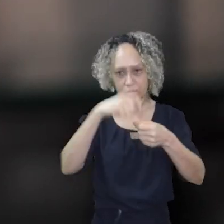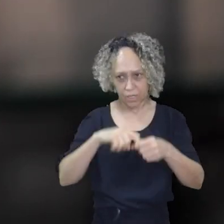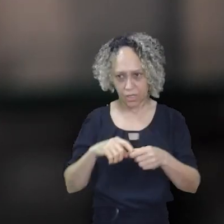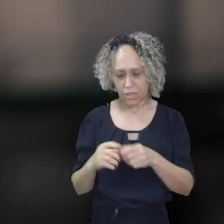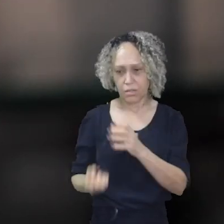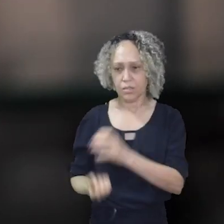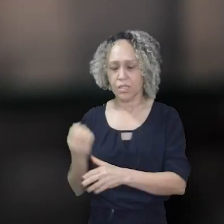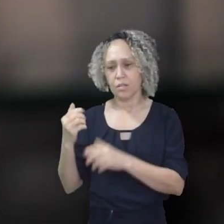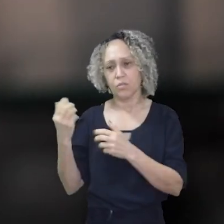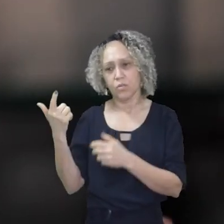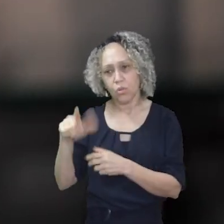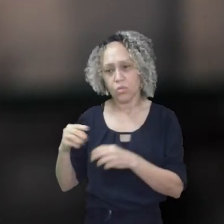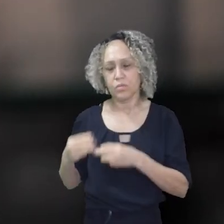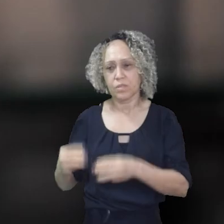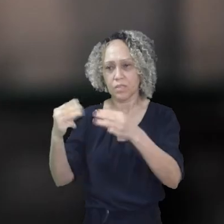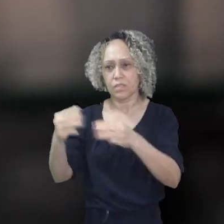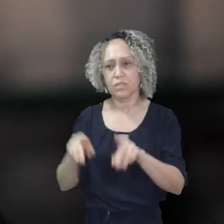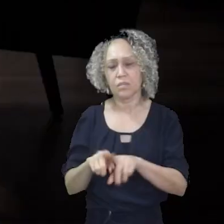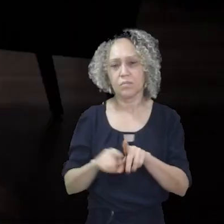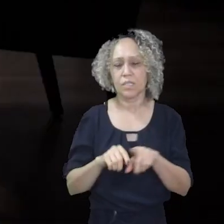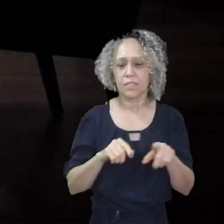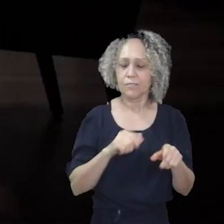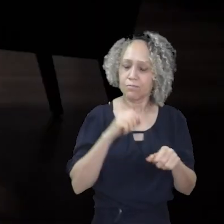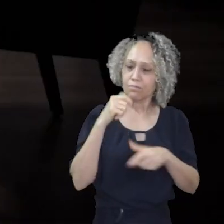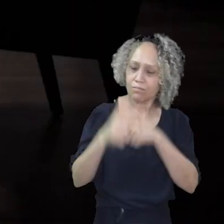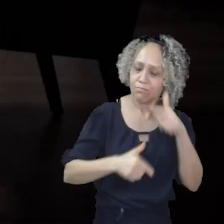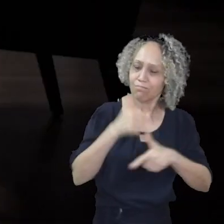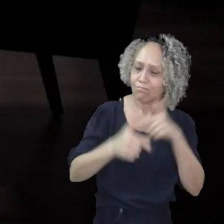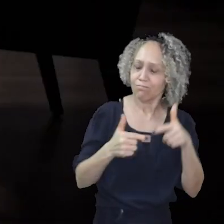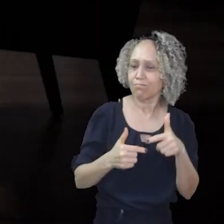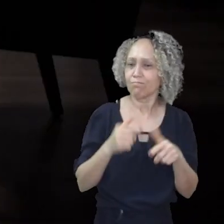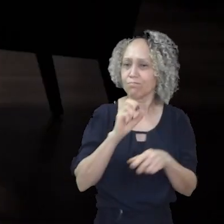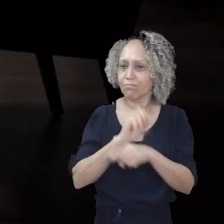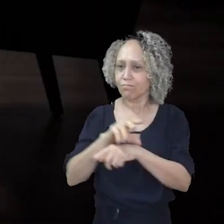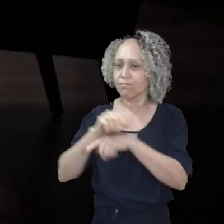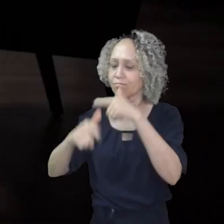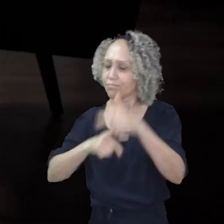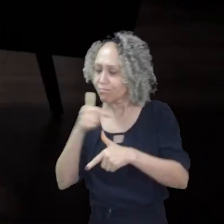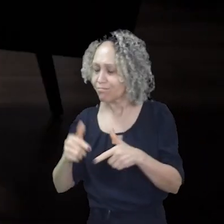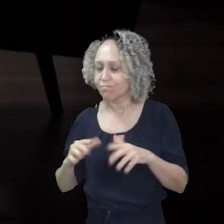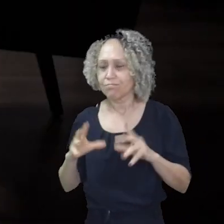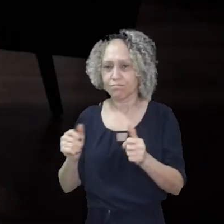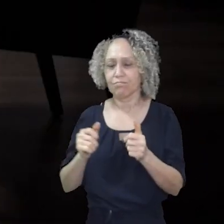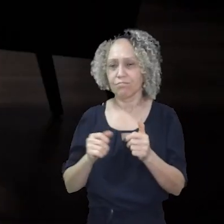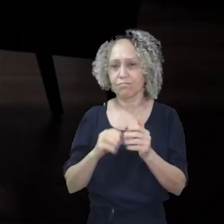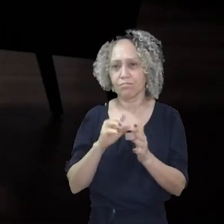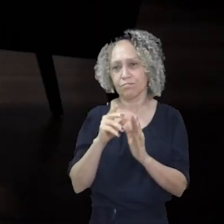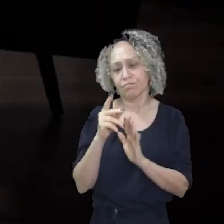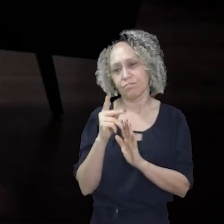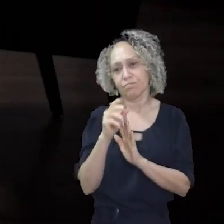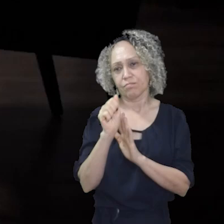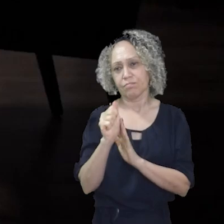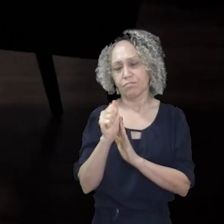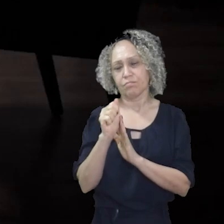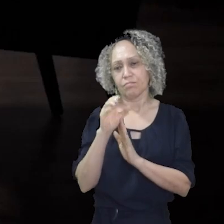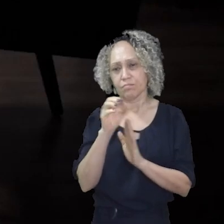repor muitos postos de trabalho que estavam defasados. Então, veja, nós fizemos o PAC. Nós lançamos todos os programas que tinham que ser